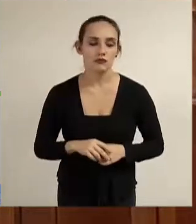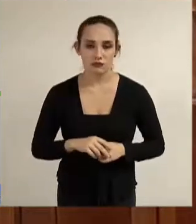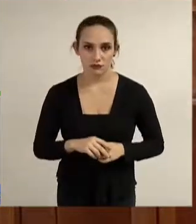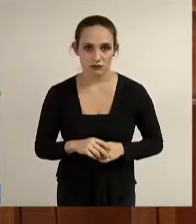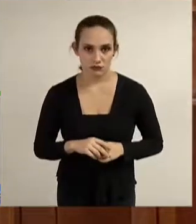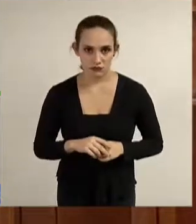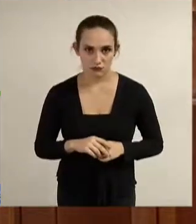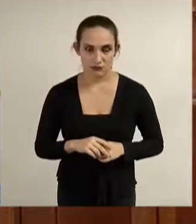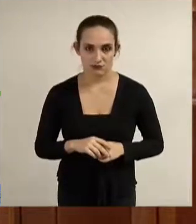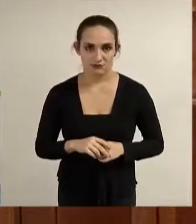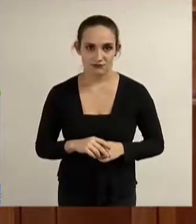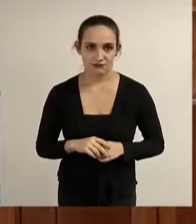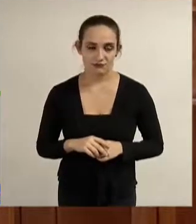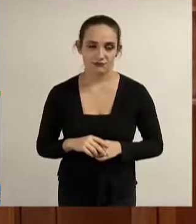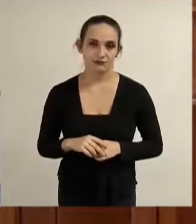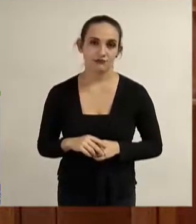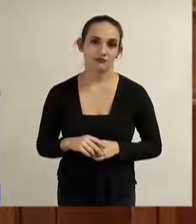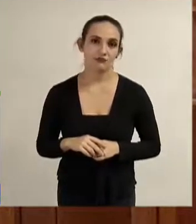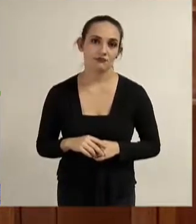que